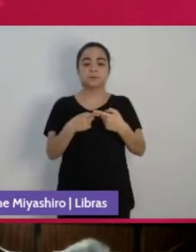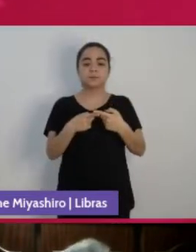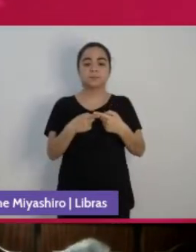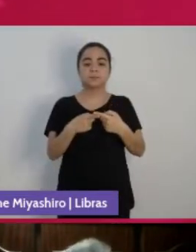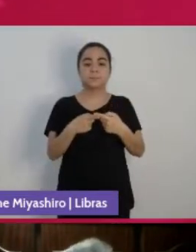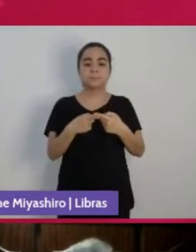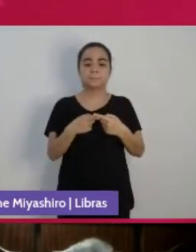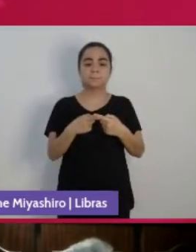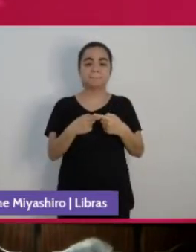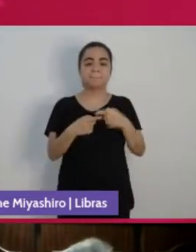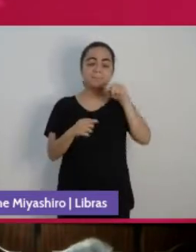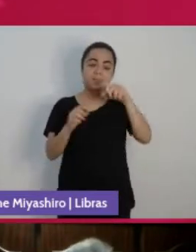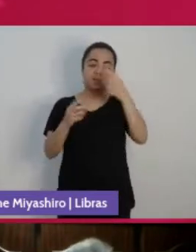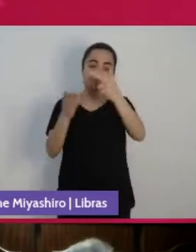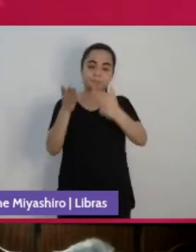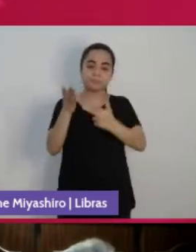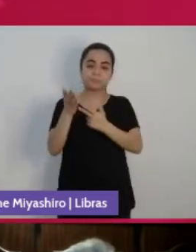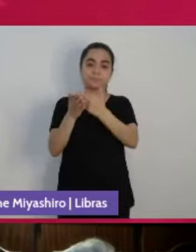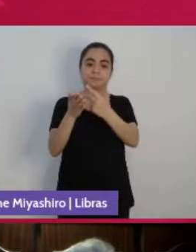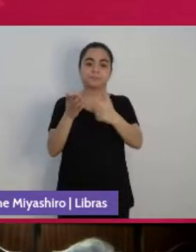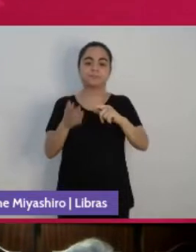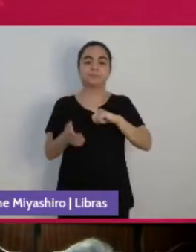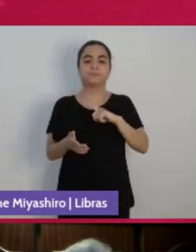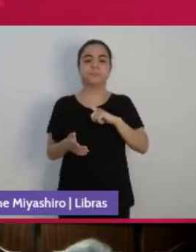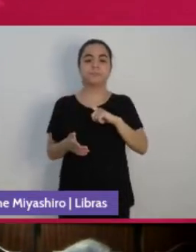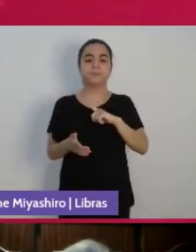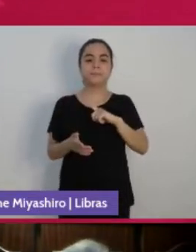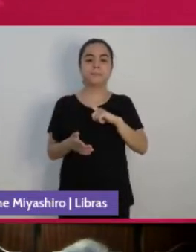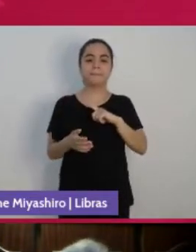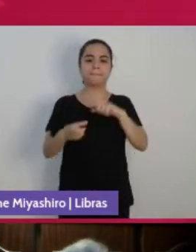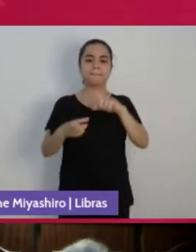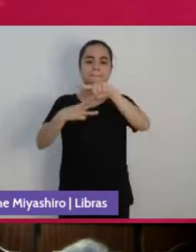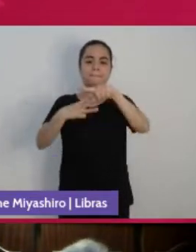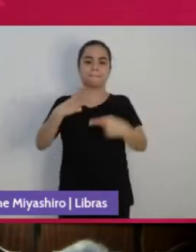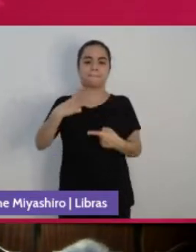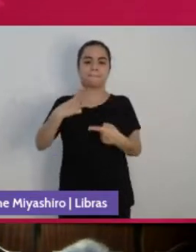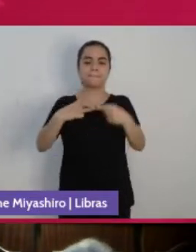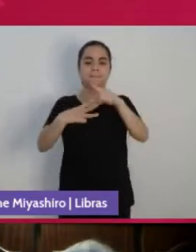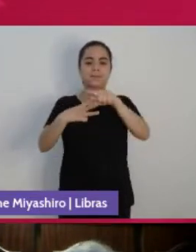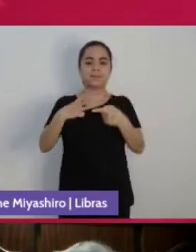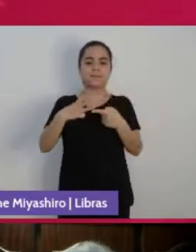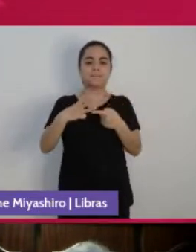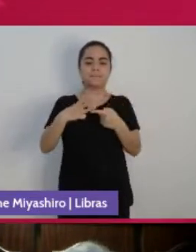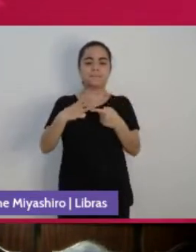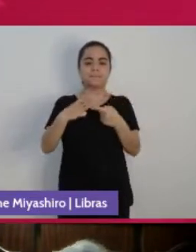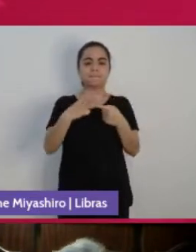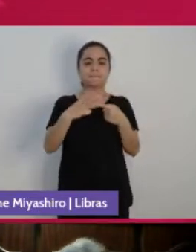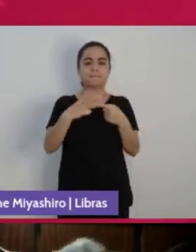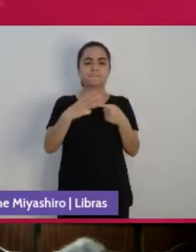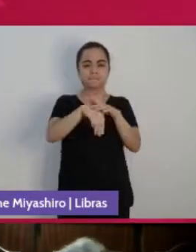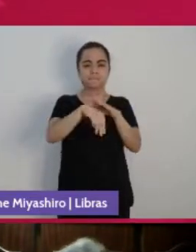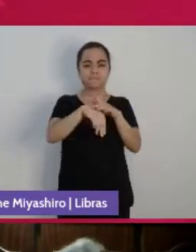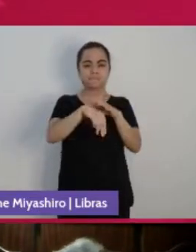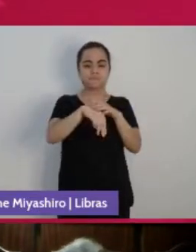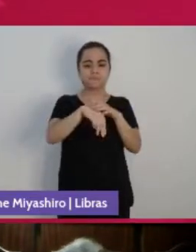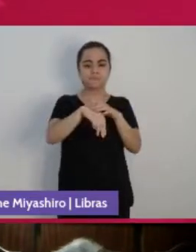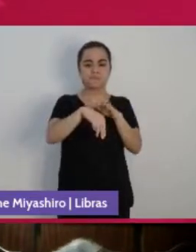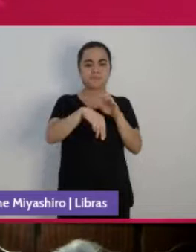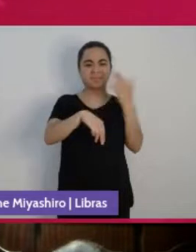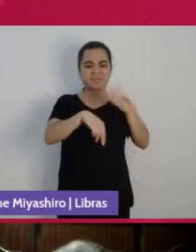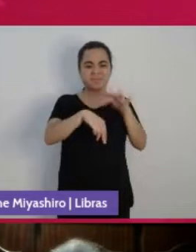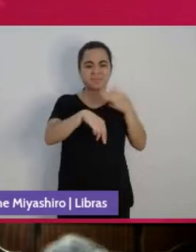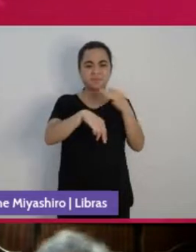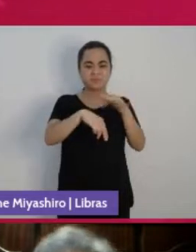Aqui nesse desenho eu tenho 3 lesões que no